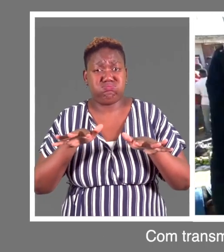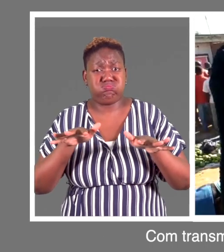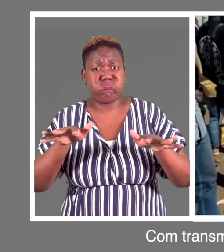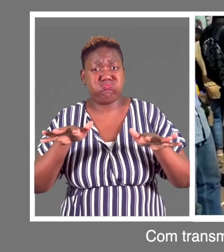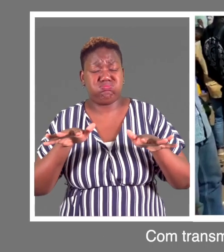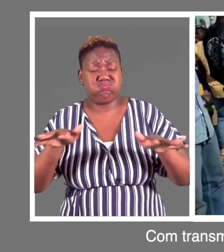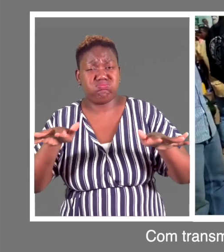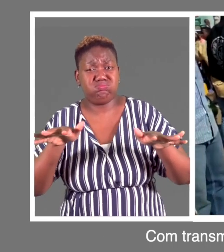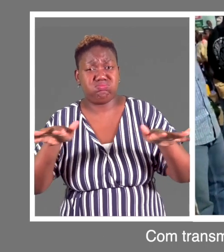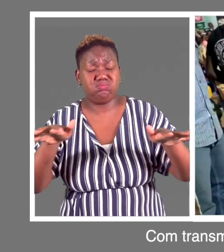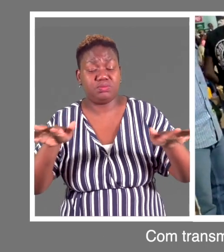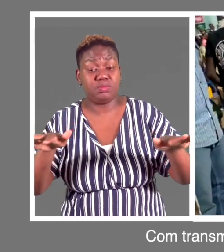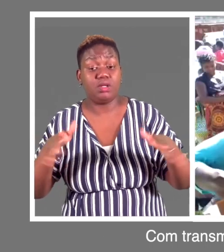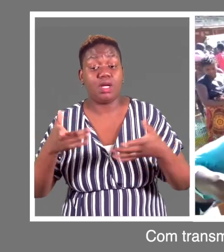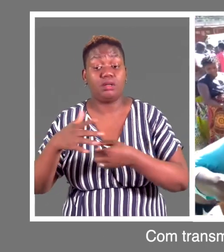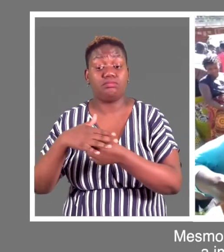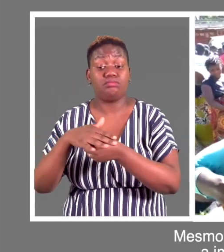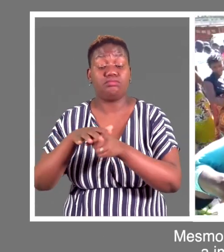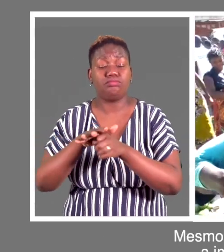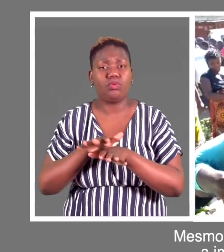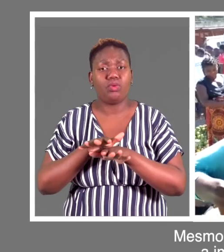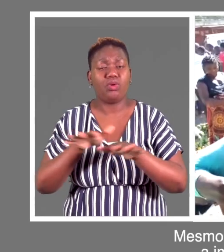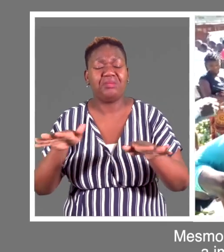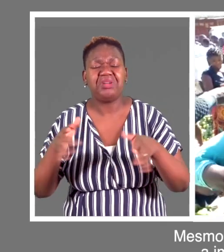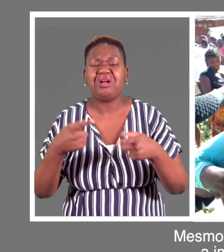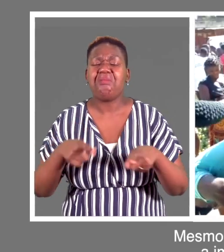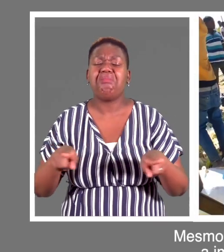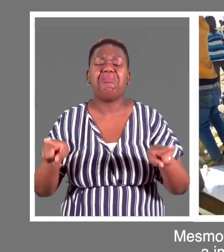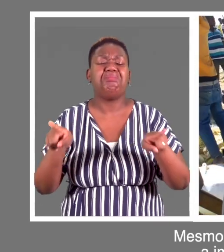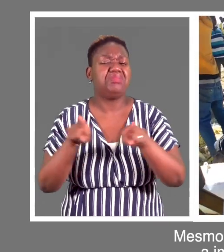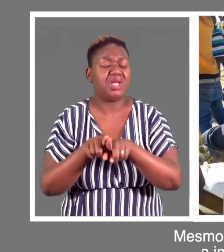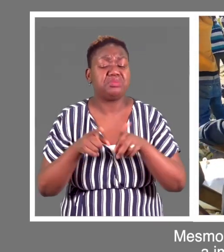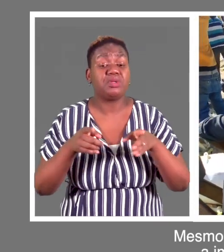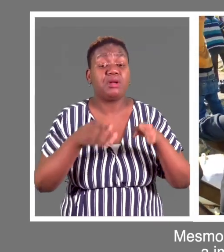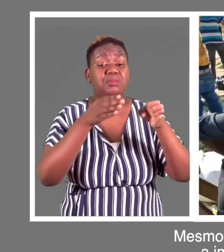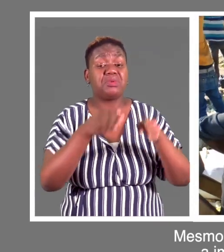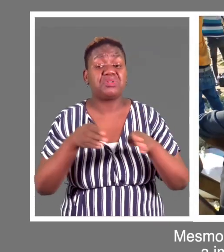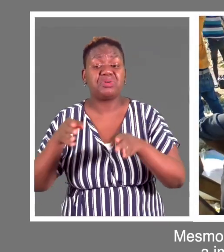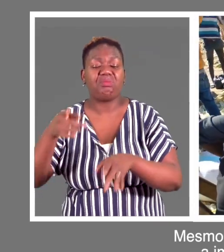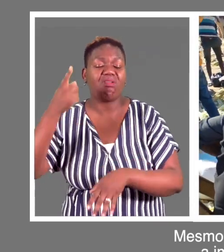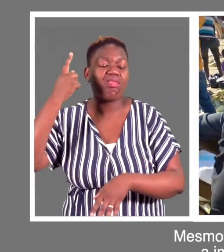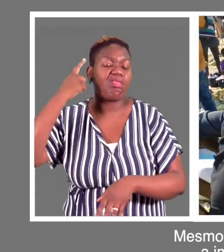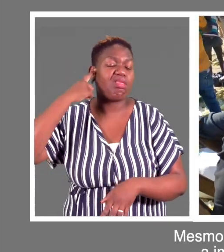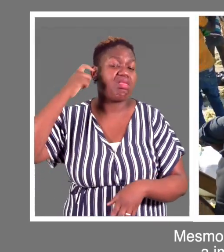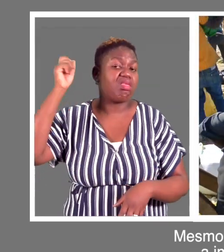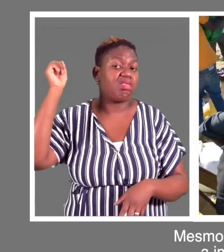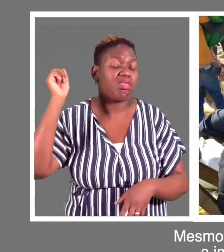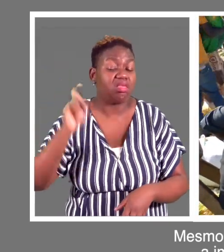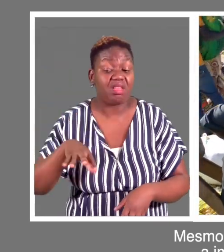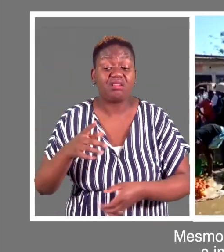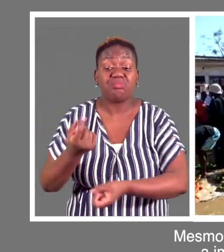transmissão comunitária da Covid-19. Mesmo assim, persiste a resistência à implementação